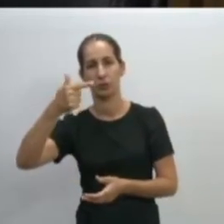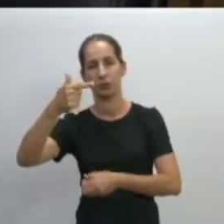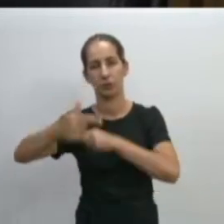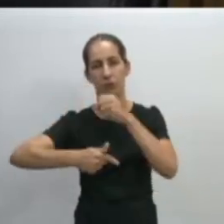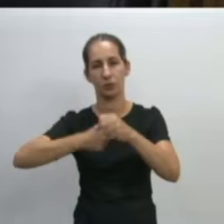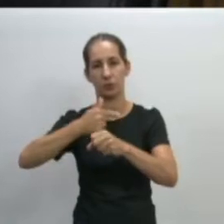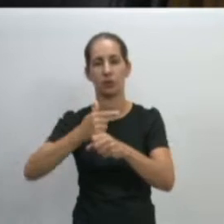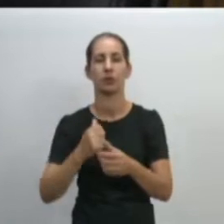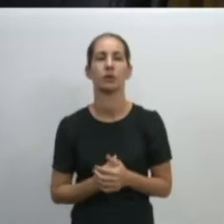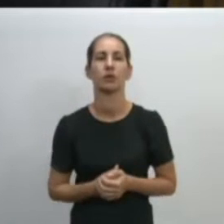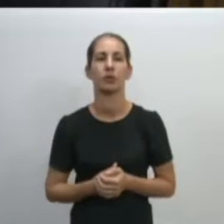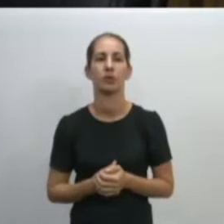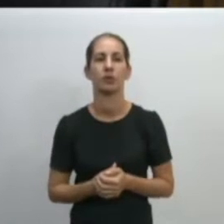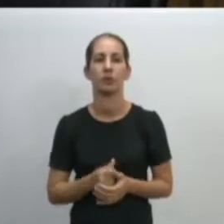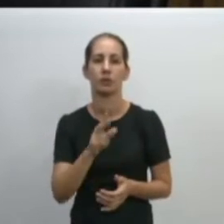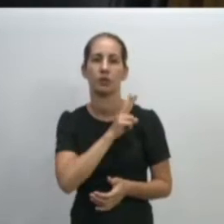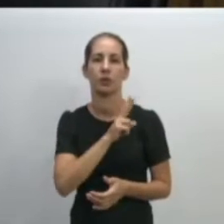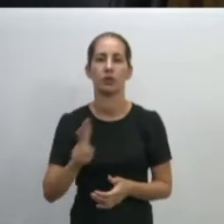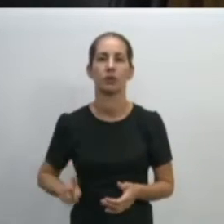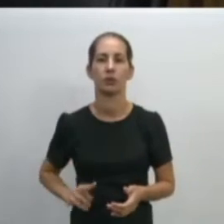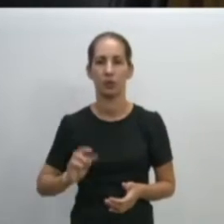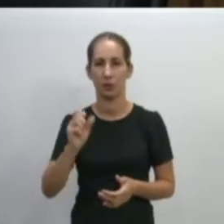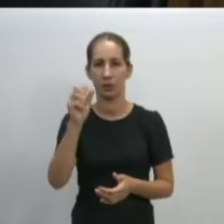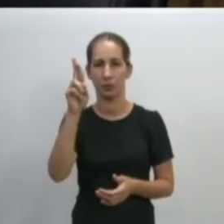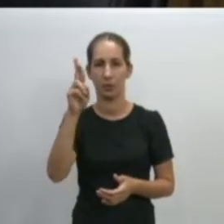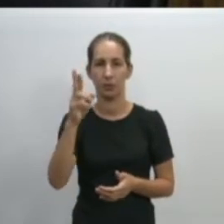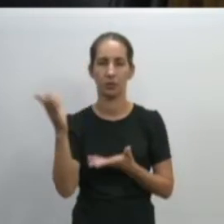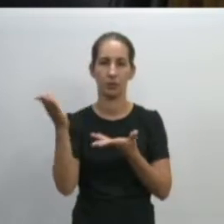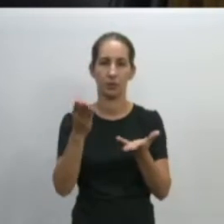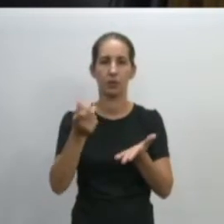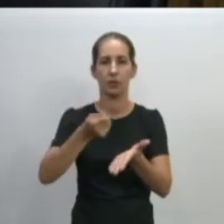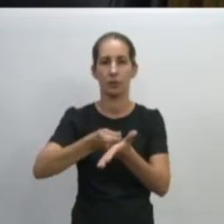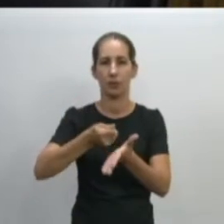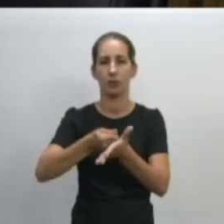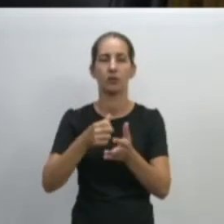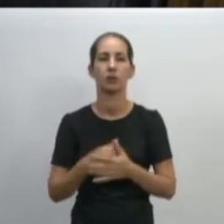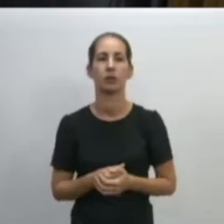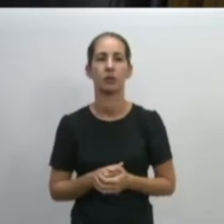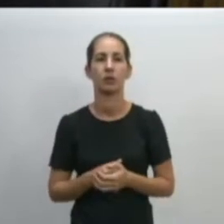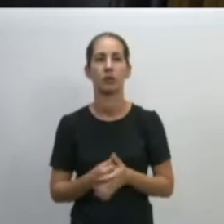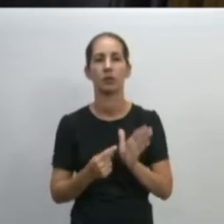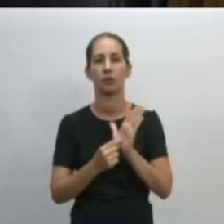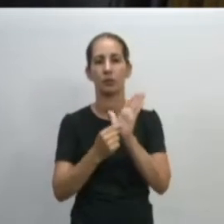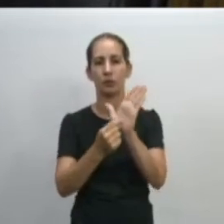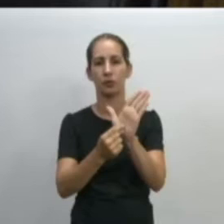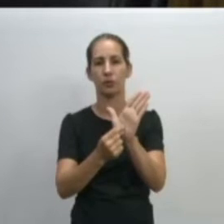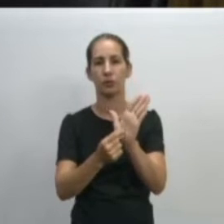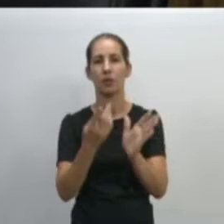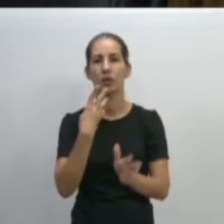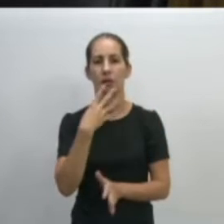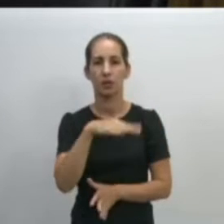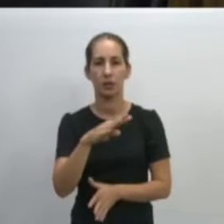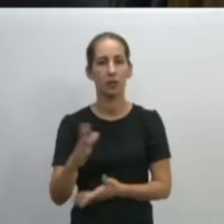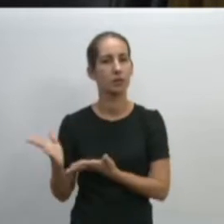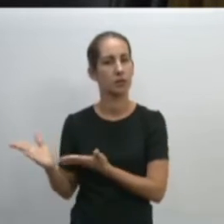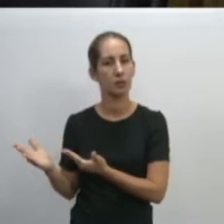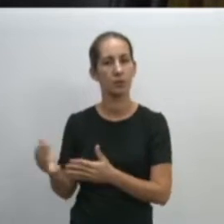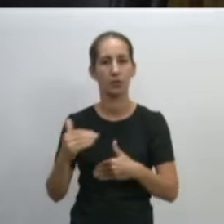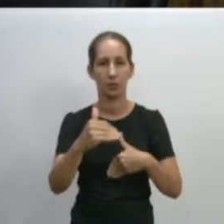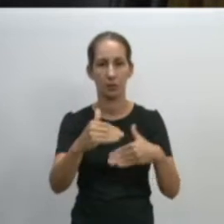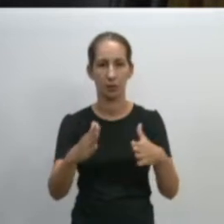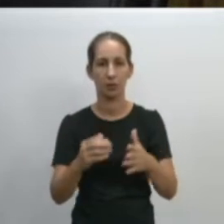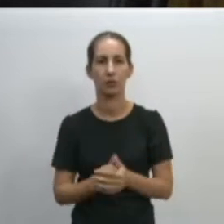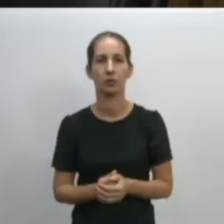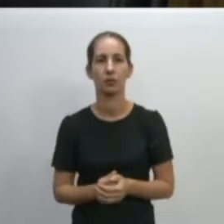579/2022. Autoria do vereador Kleber Fernandes, dispõe sobre a obrigatoriedade de identificação de criança e adolescente em estabelecimentos